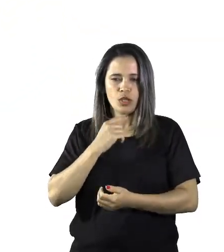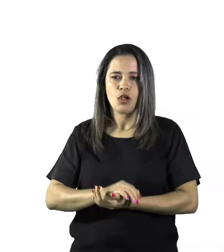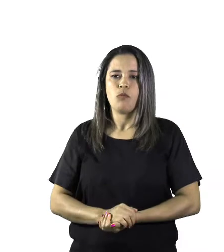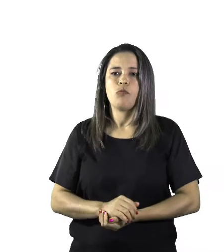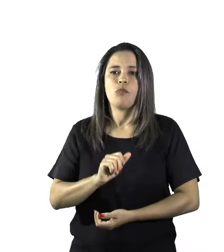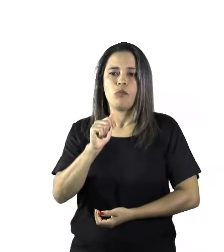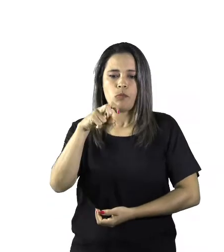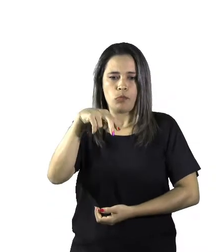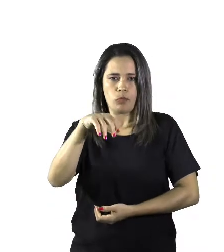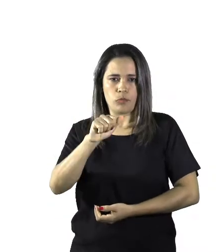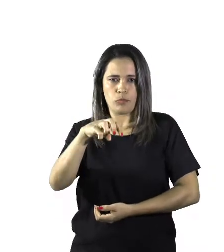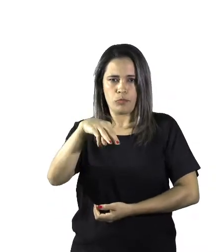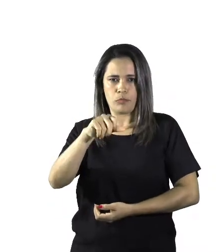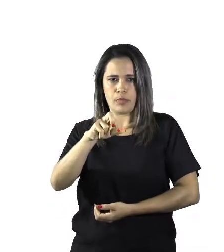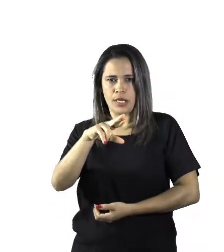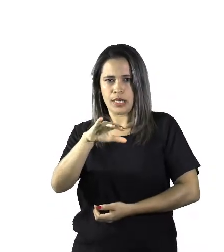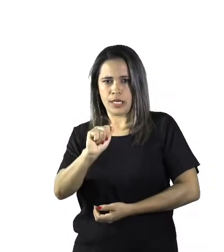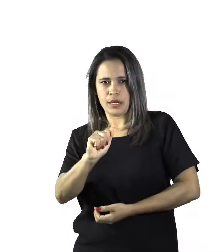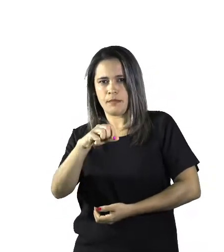Ana Maria Machado,